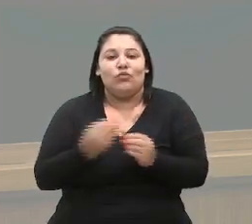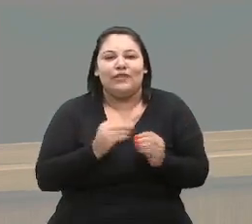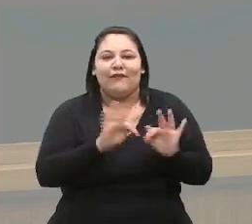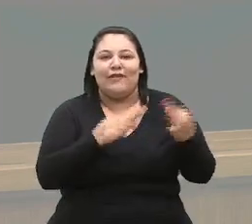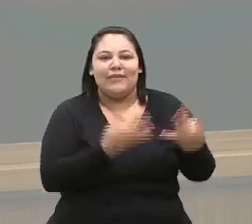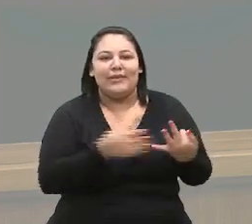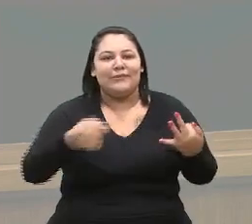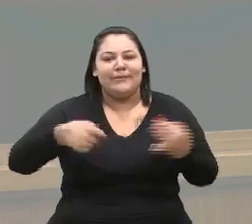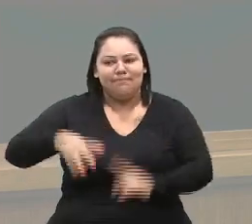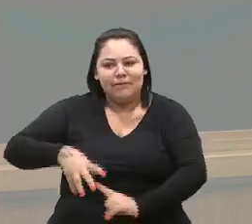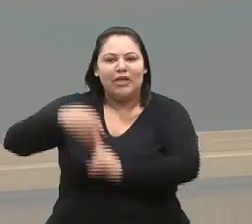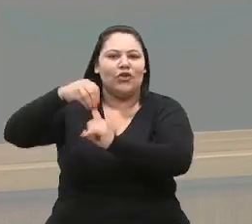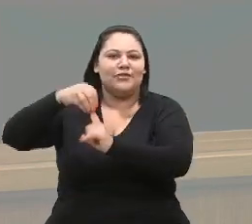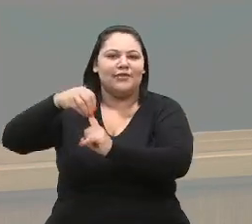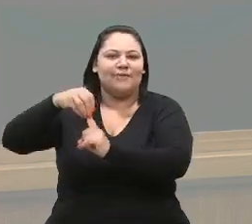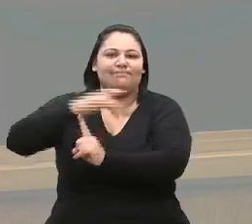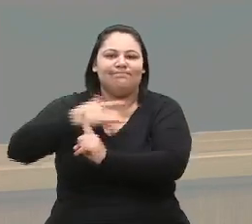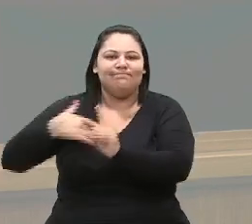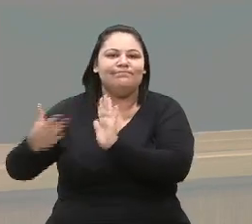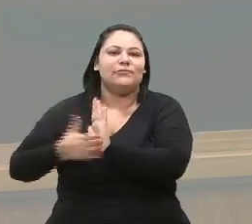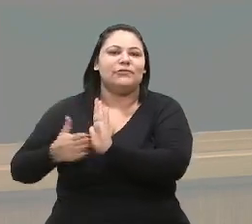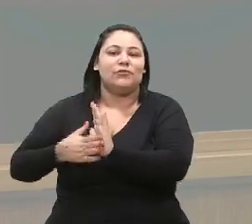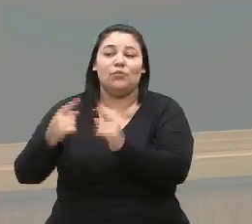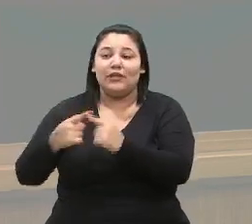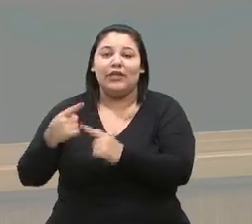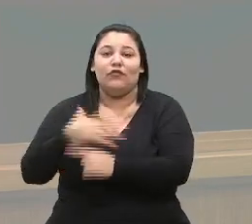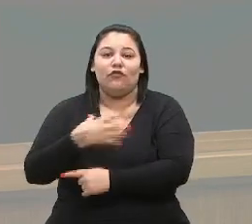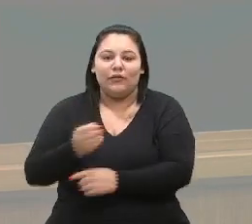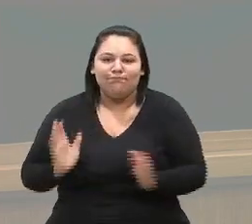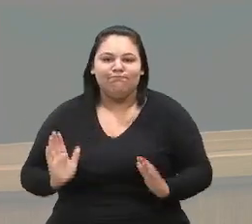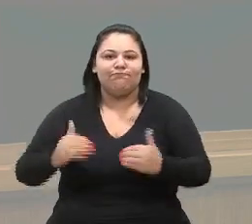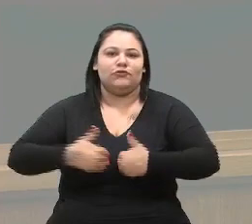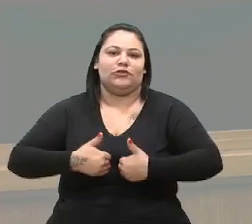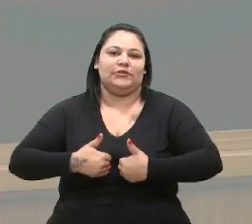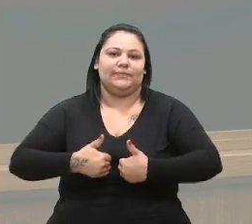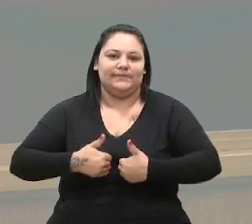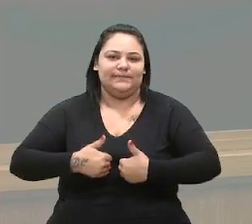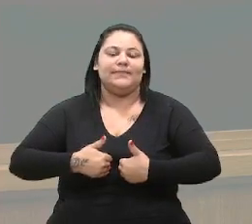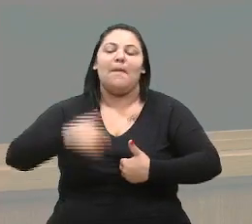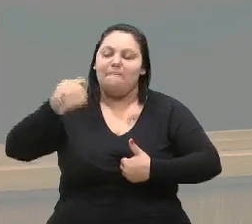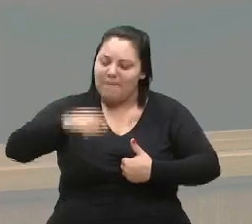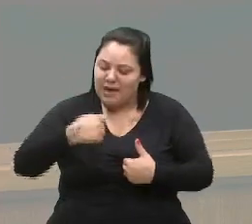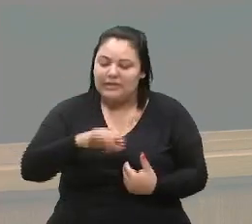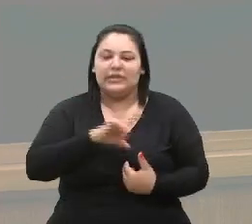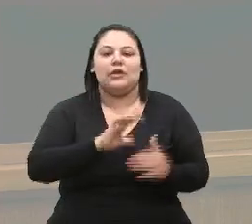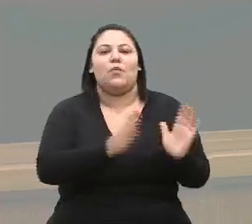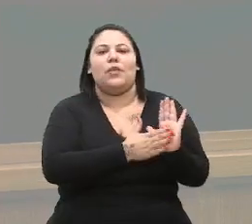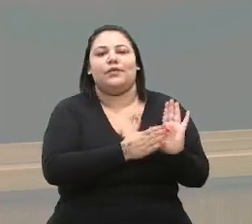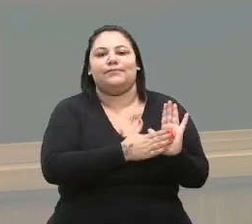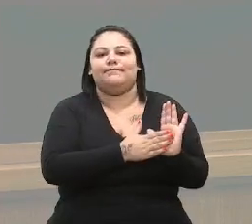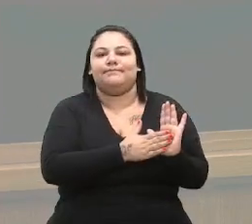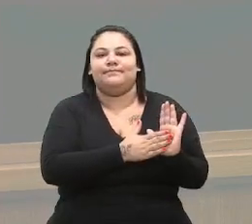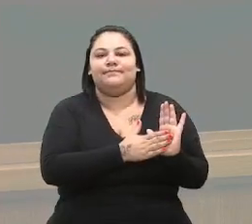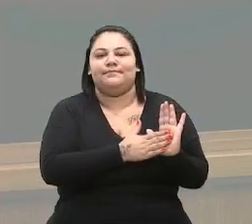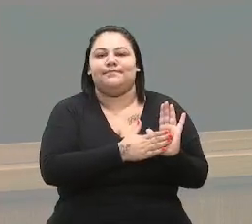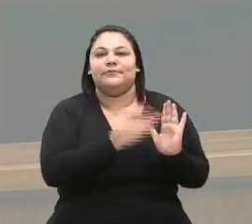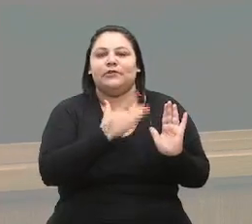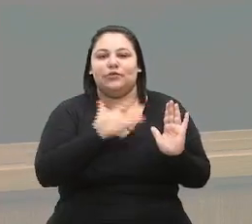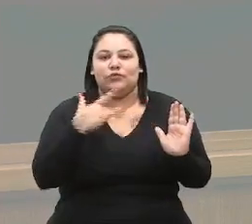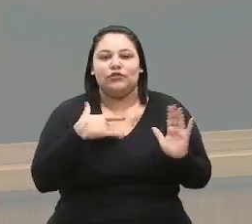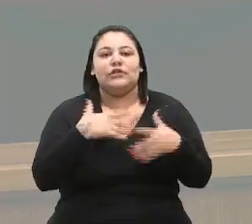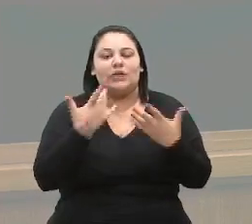coisa para fazer um plano de saúde porque o filho é autista, a filha é autista e ela precisa daquilo, né? Então, eu